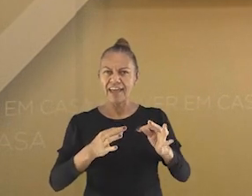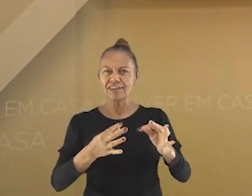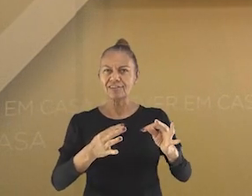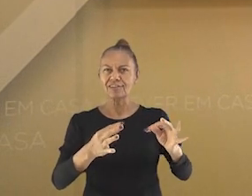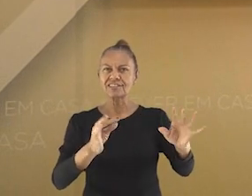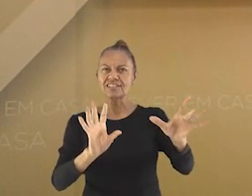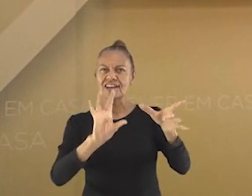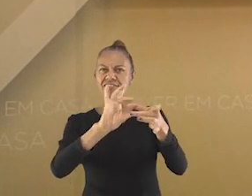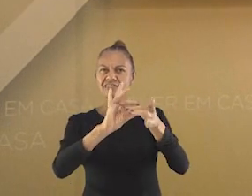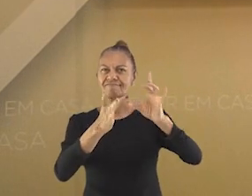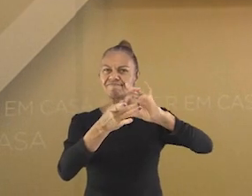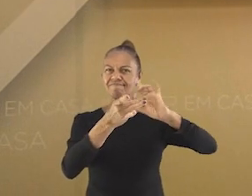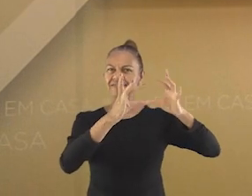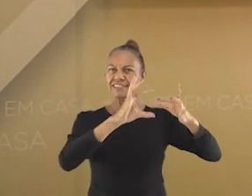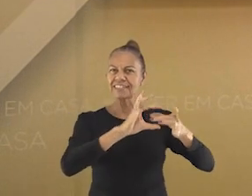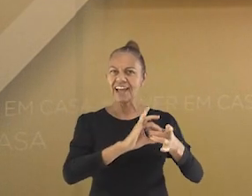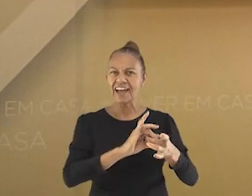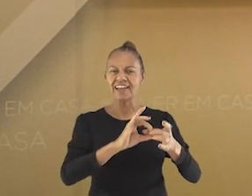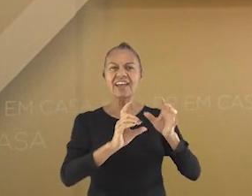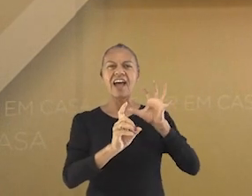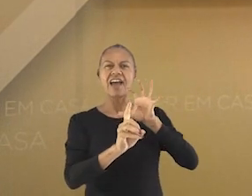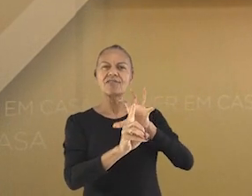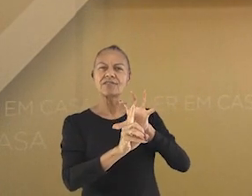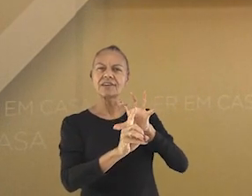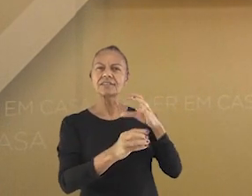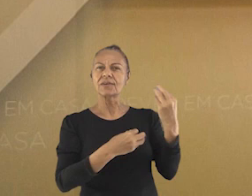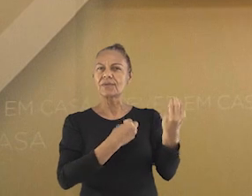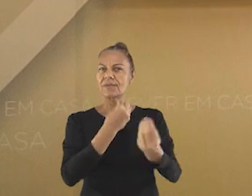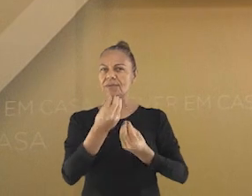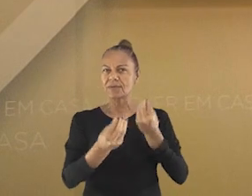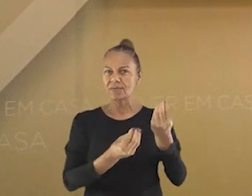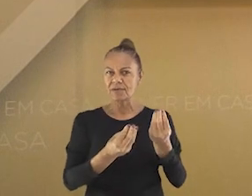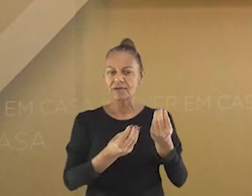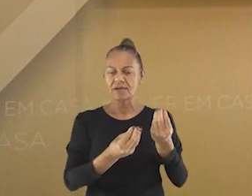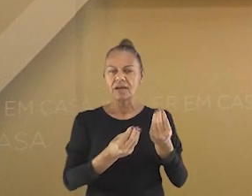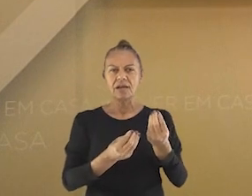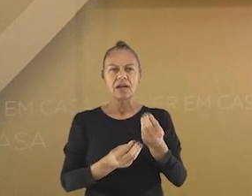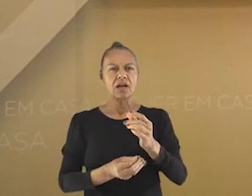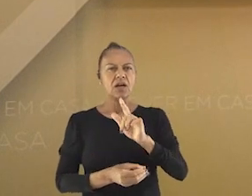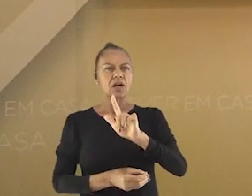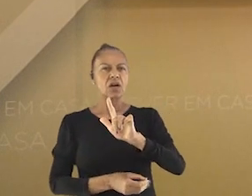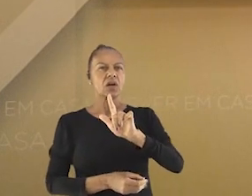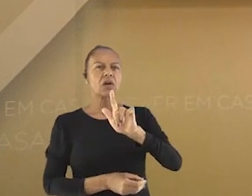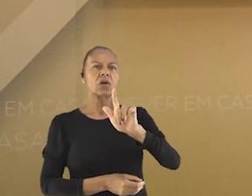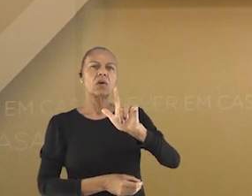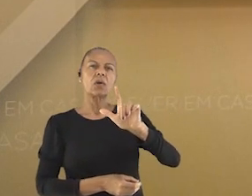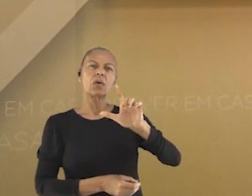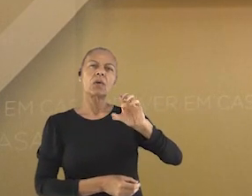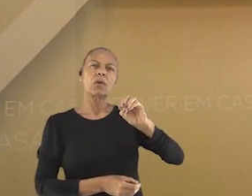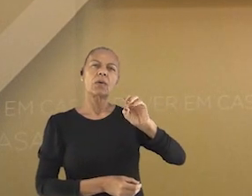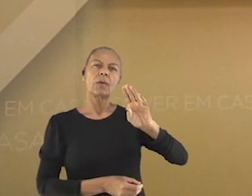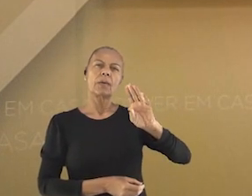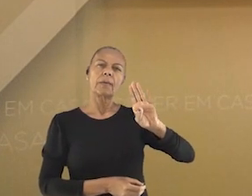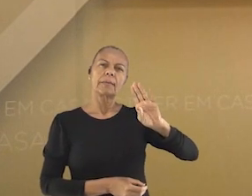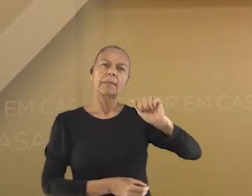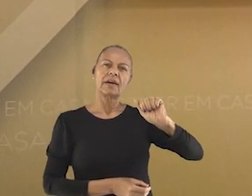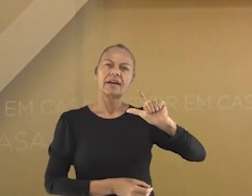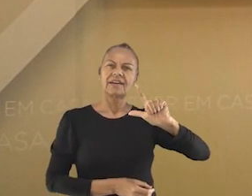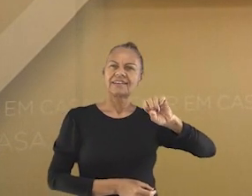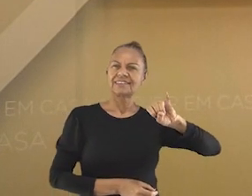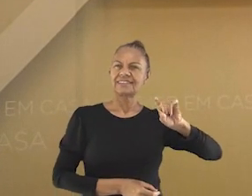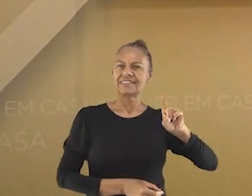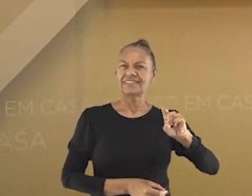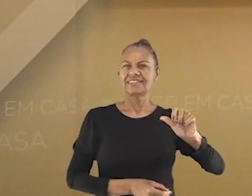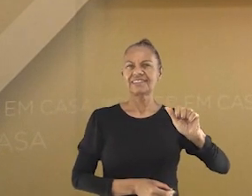na agricultura. Será que existe relação entre globalização e tecnologias? Você